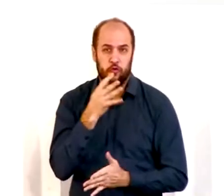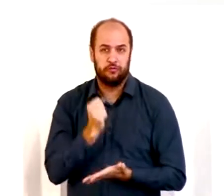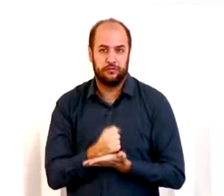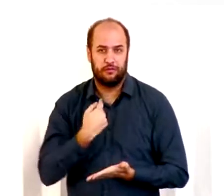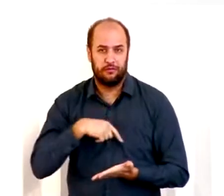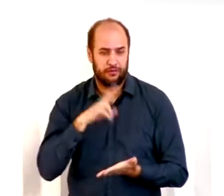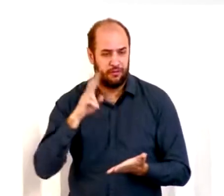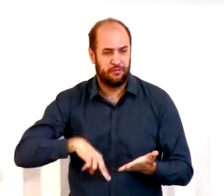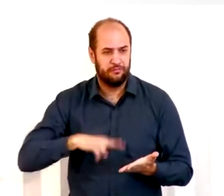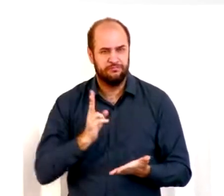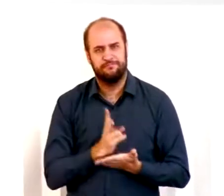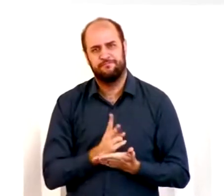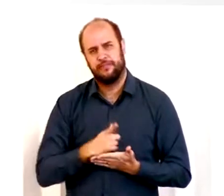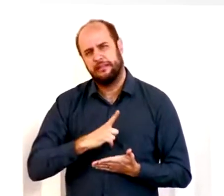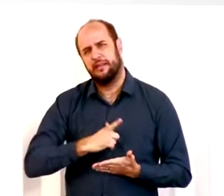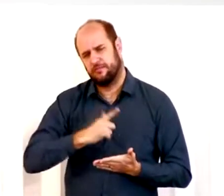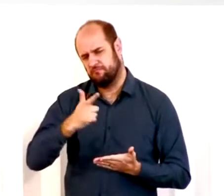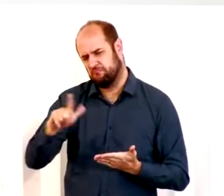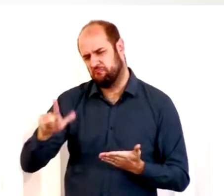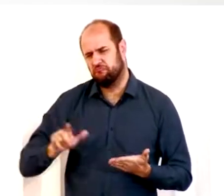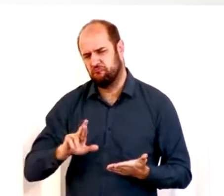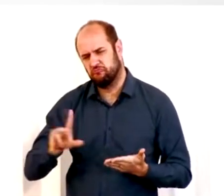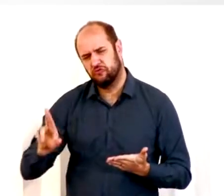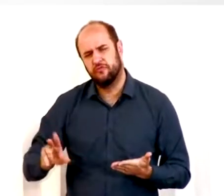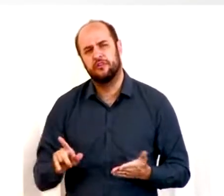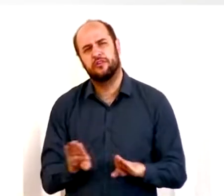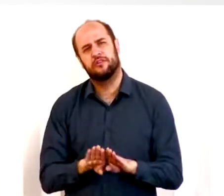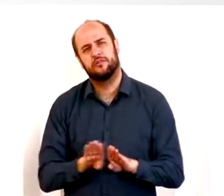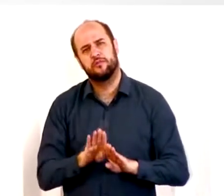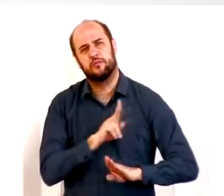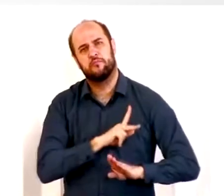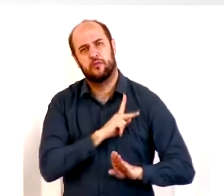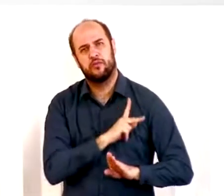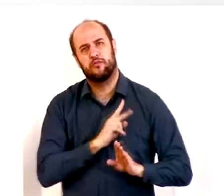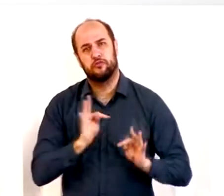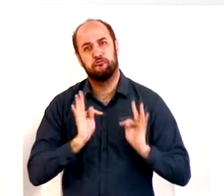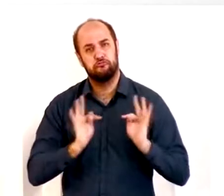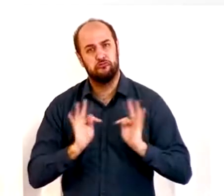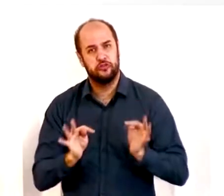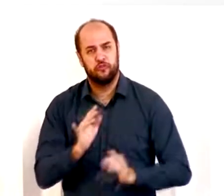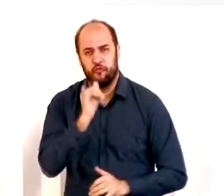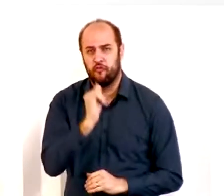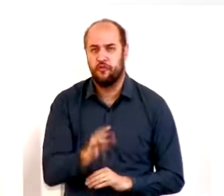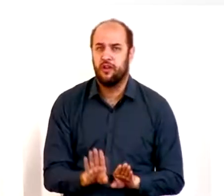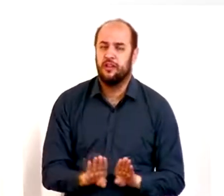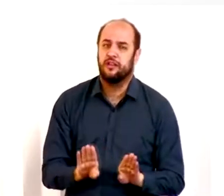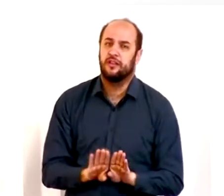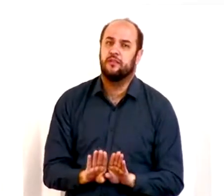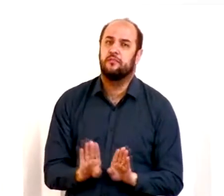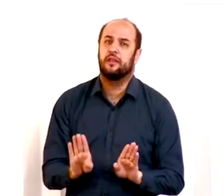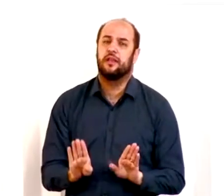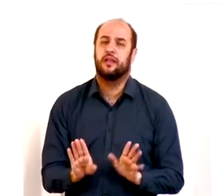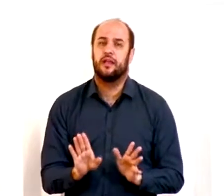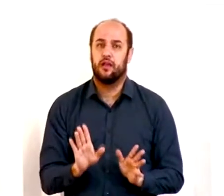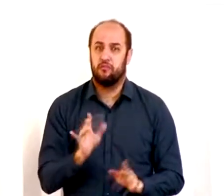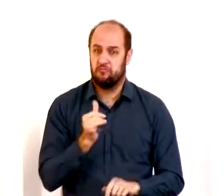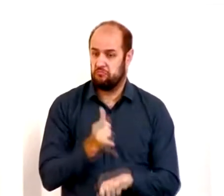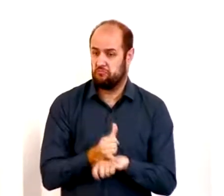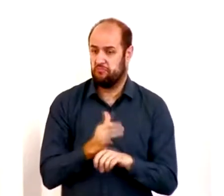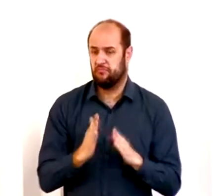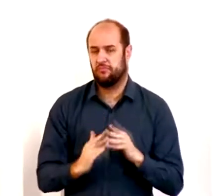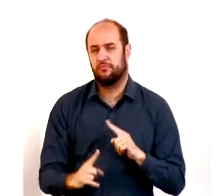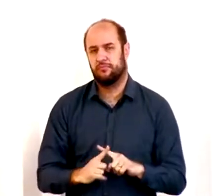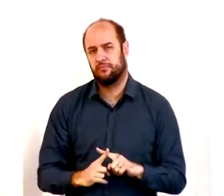Testamento. Tem outras também, em especial na carta de Paulo a Tito, que fala sobre a liderança